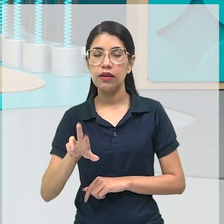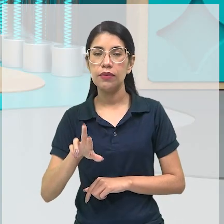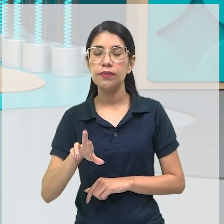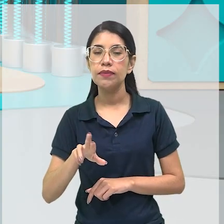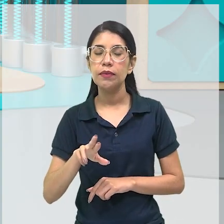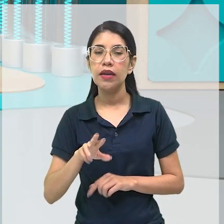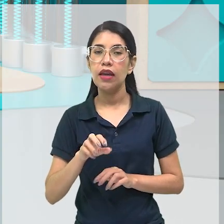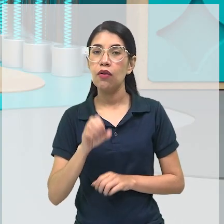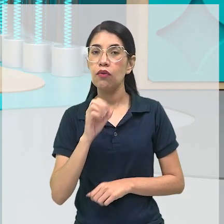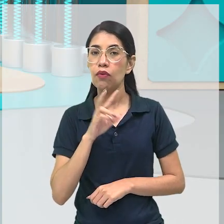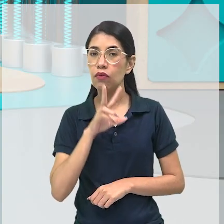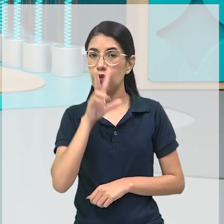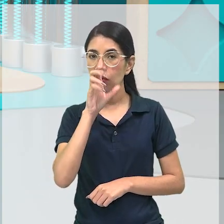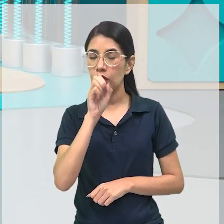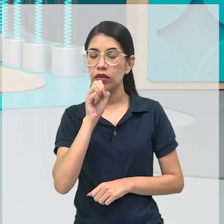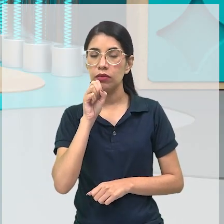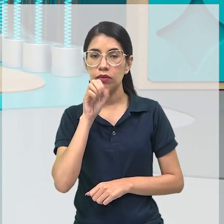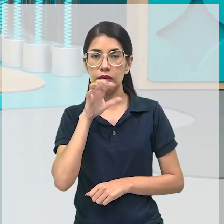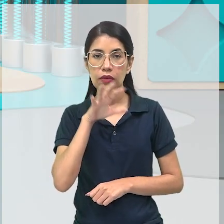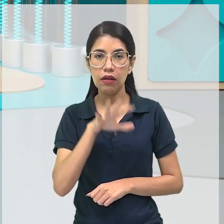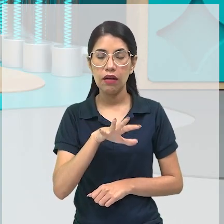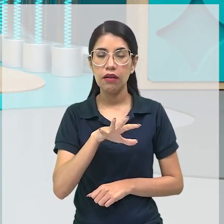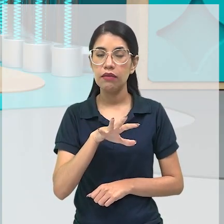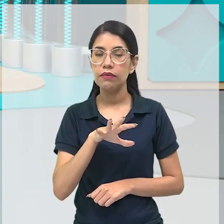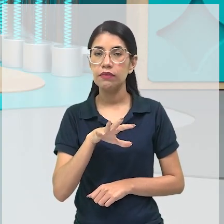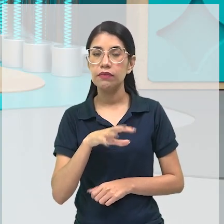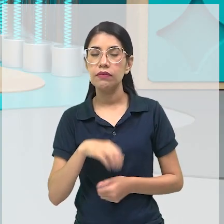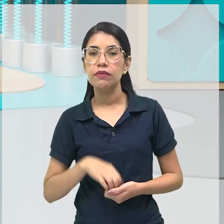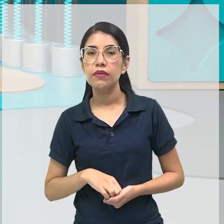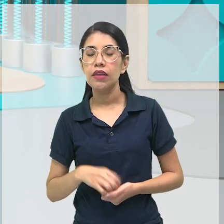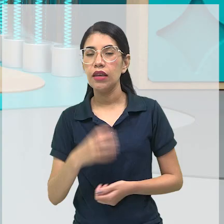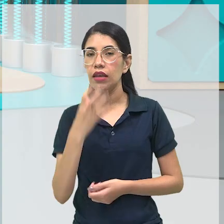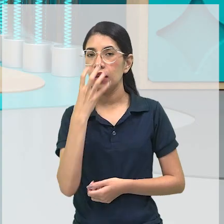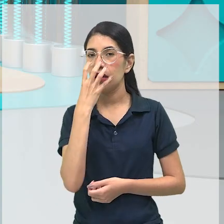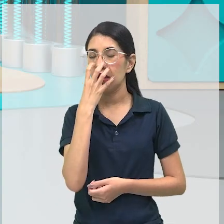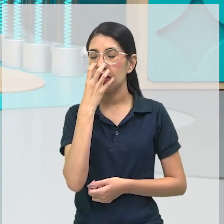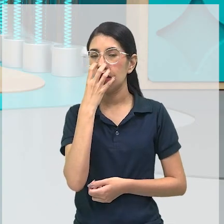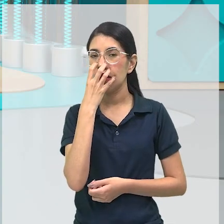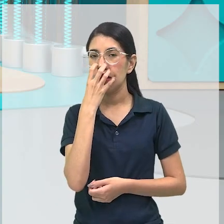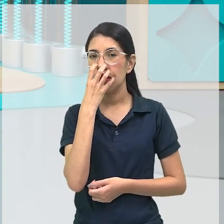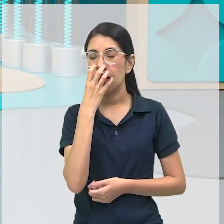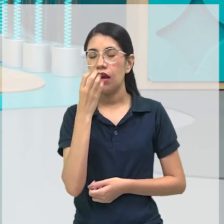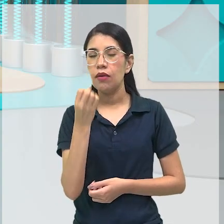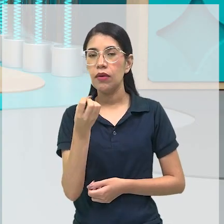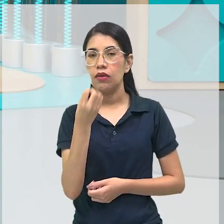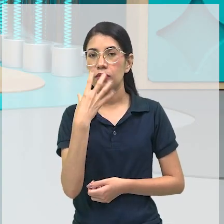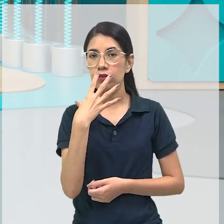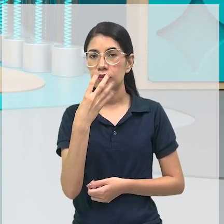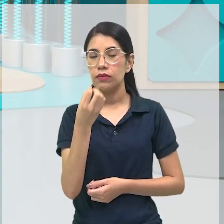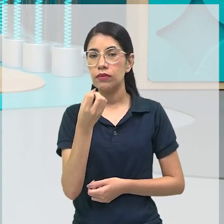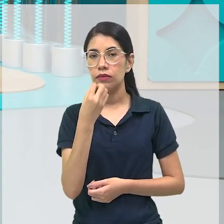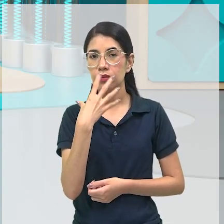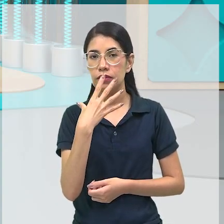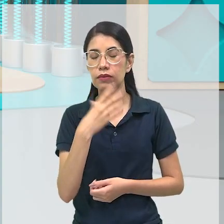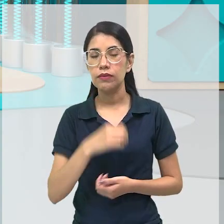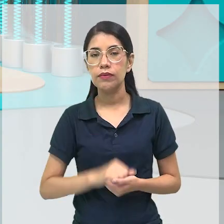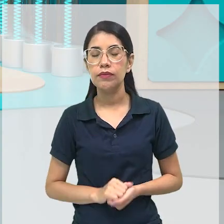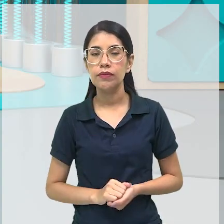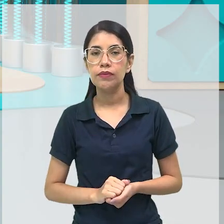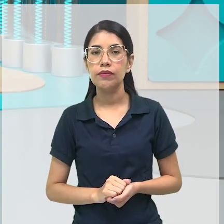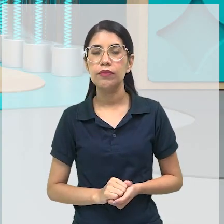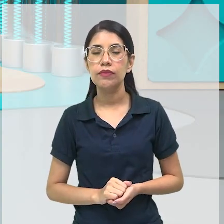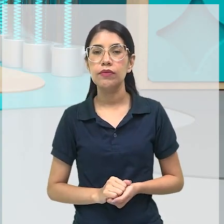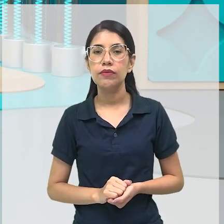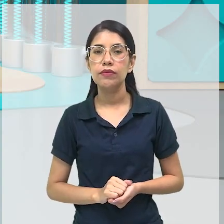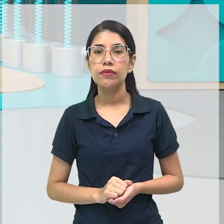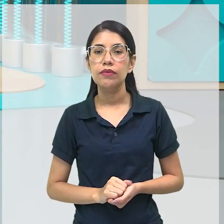sopro, não. É com a boca um pouco mais aberta, de forma que encaixe bem na boca da vítima. E aí você vai soltar com